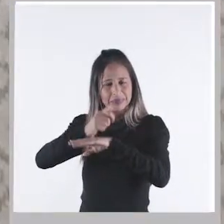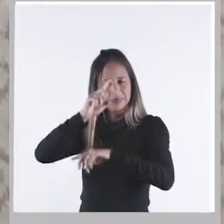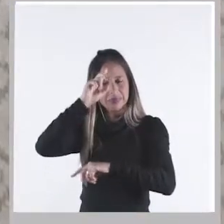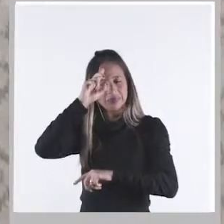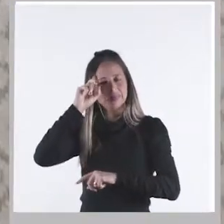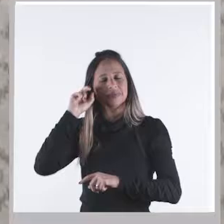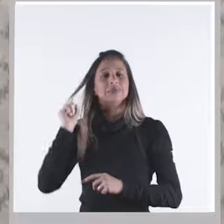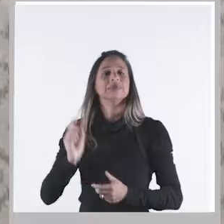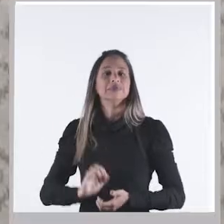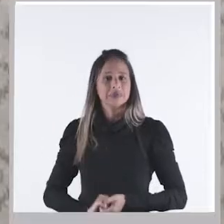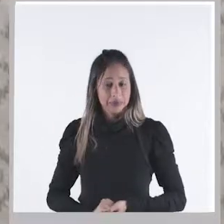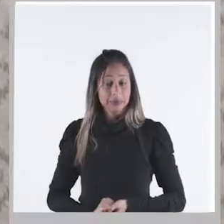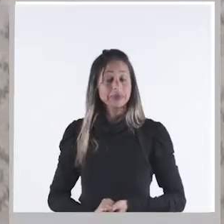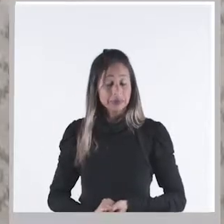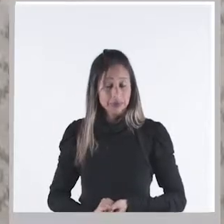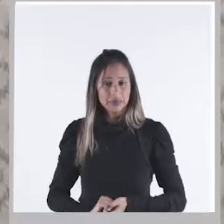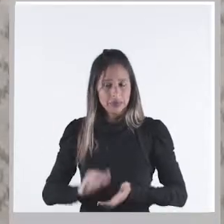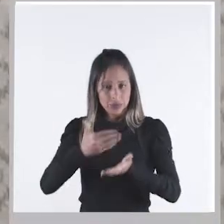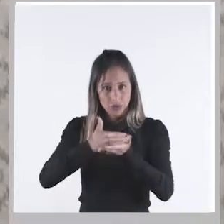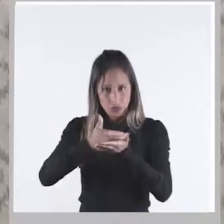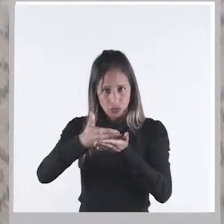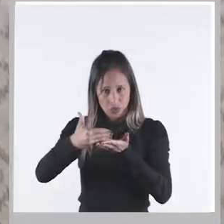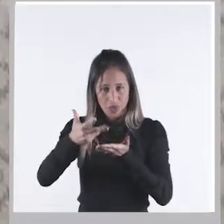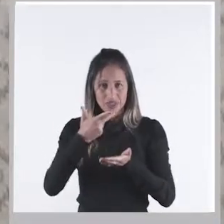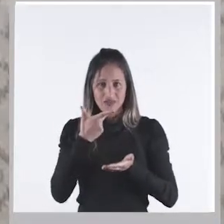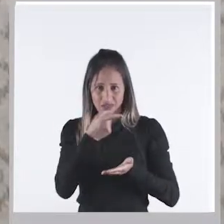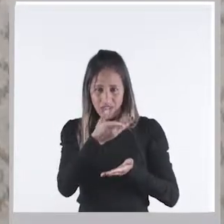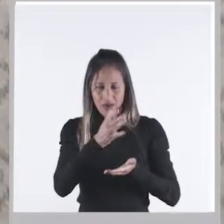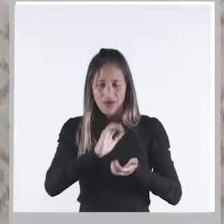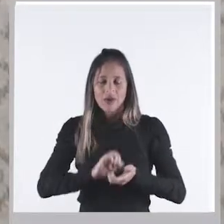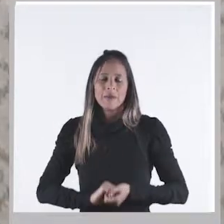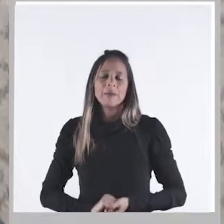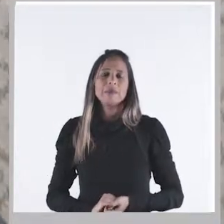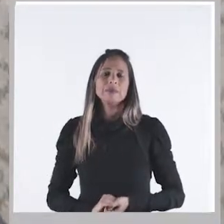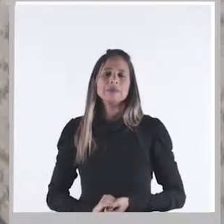Eu comecei, como você falou no começo, né?